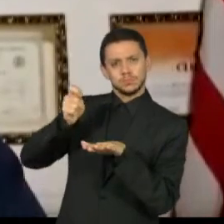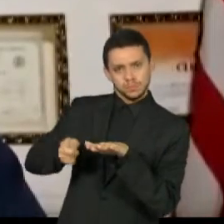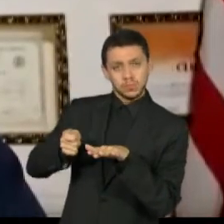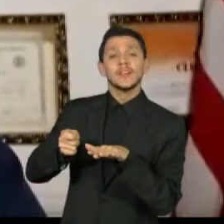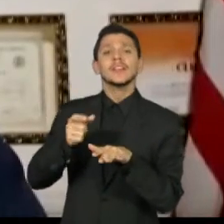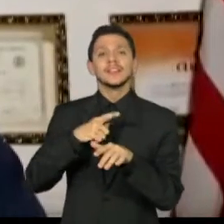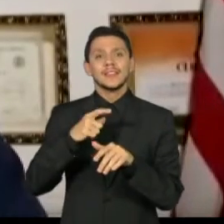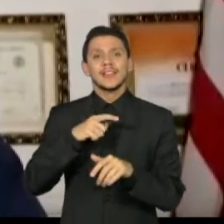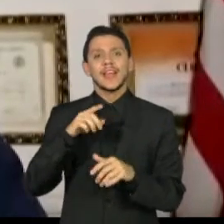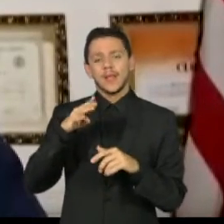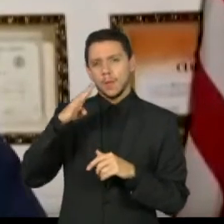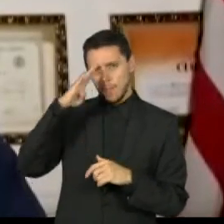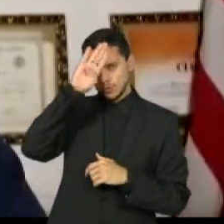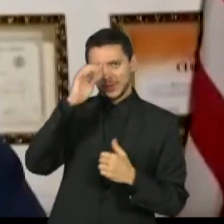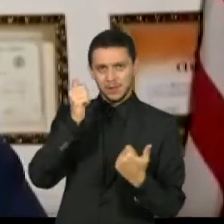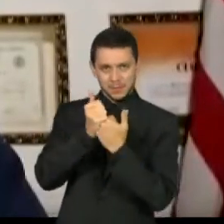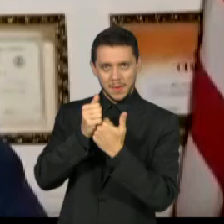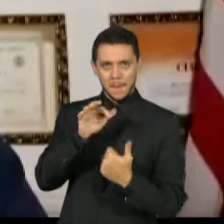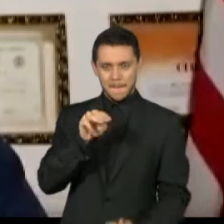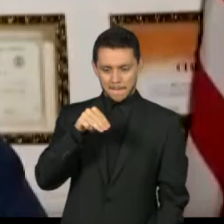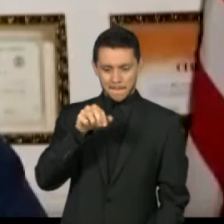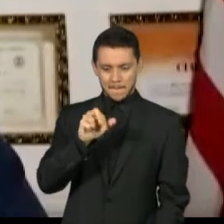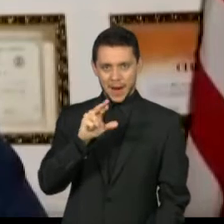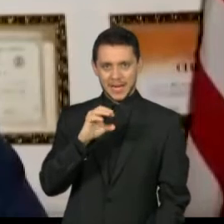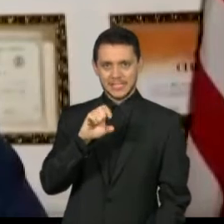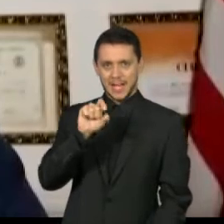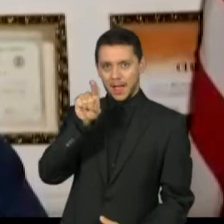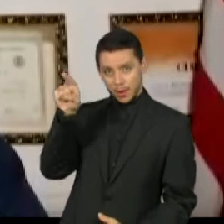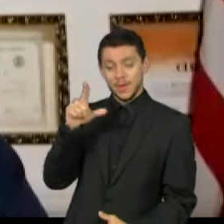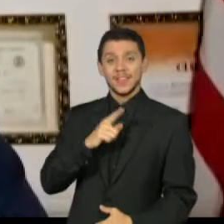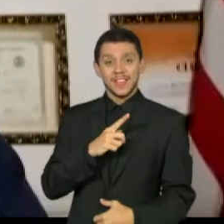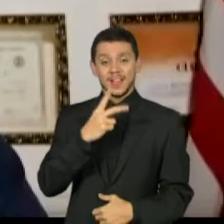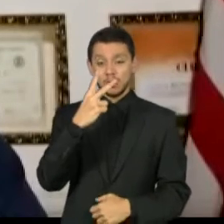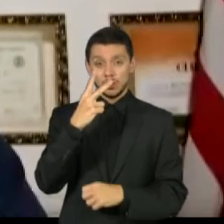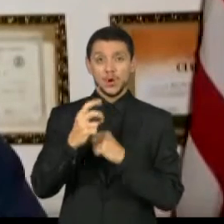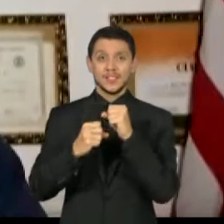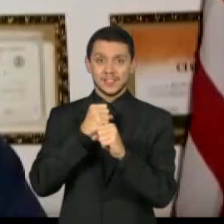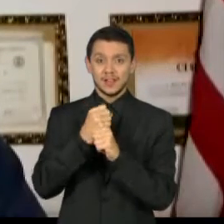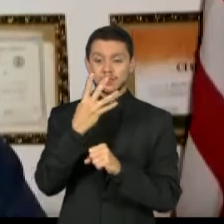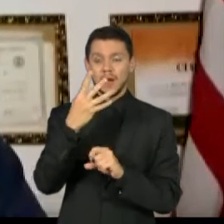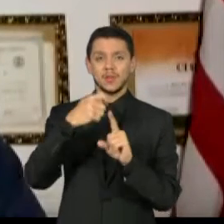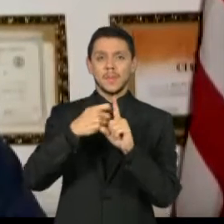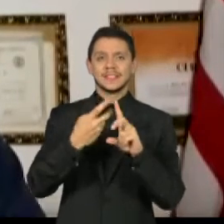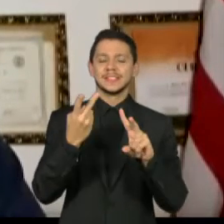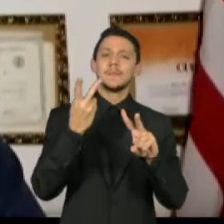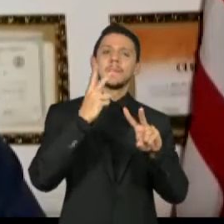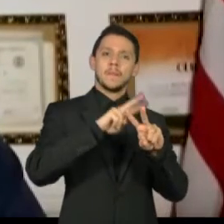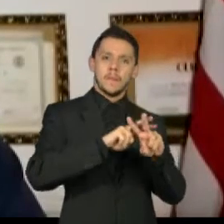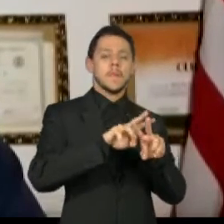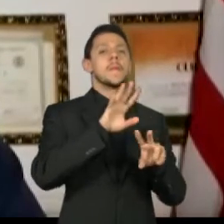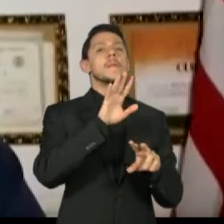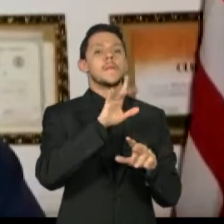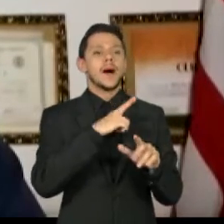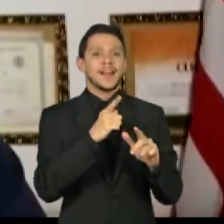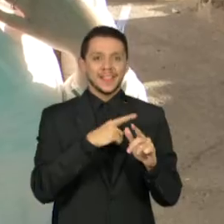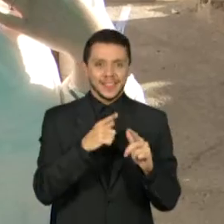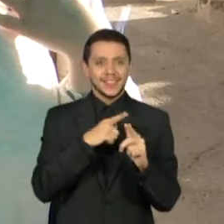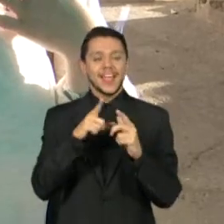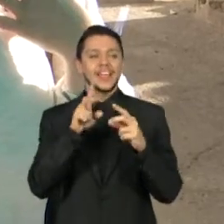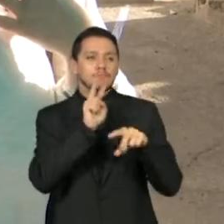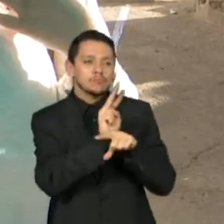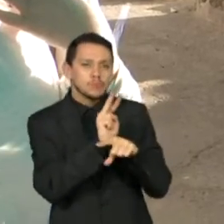Marcelo Frazão foi condenado a 2 anos e 4 meses de prisão em regime aberto por, em um